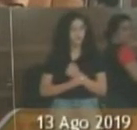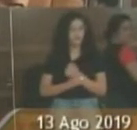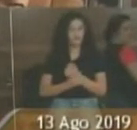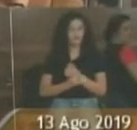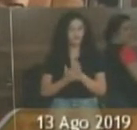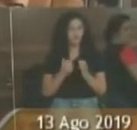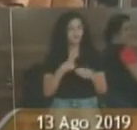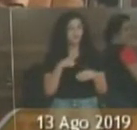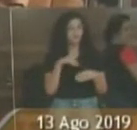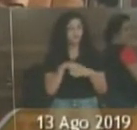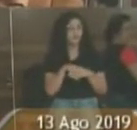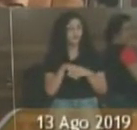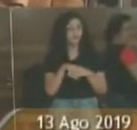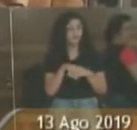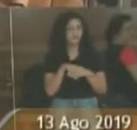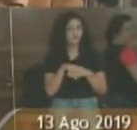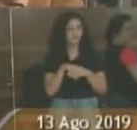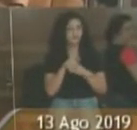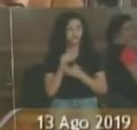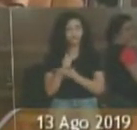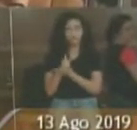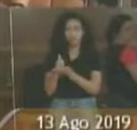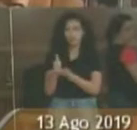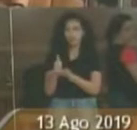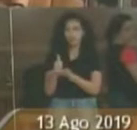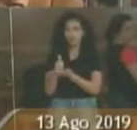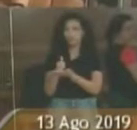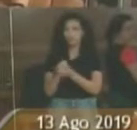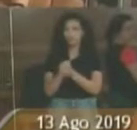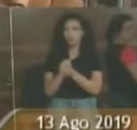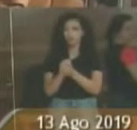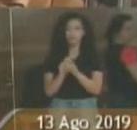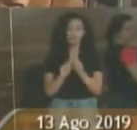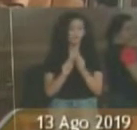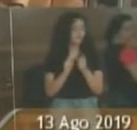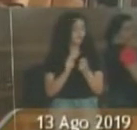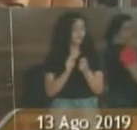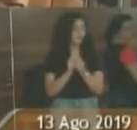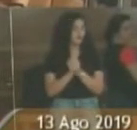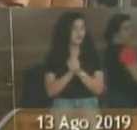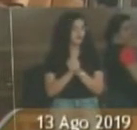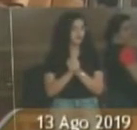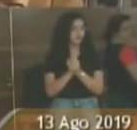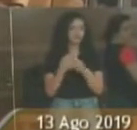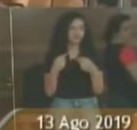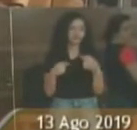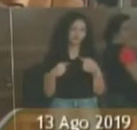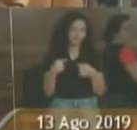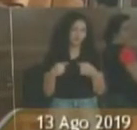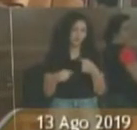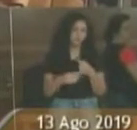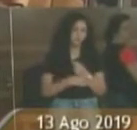eu vou votar com a base, caminho, mas discutível.